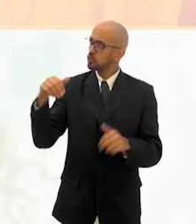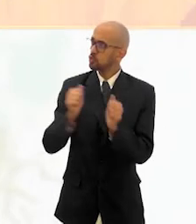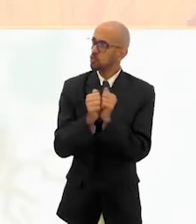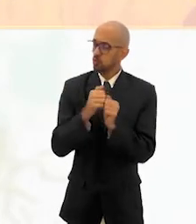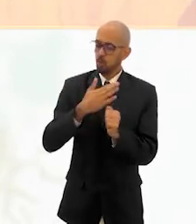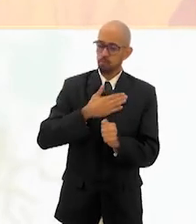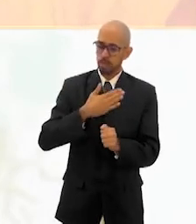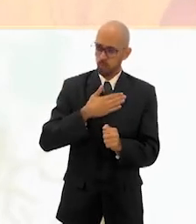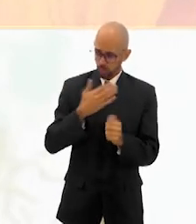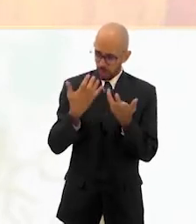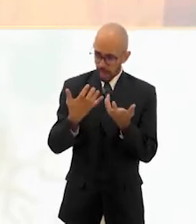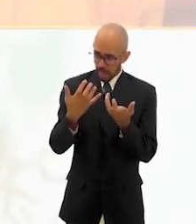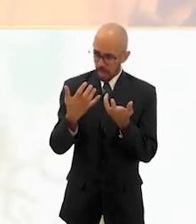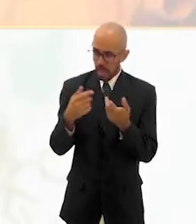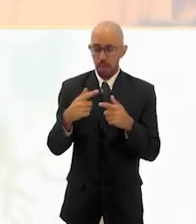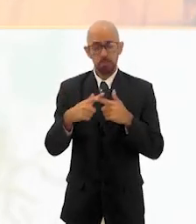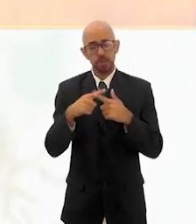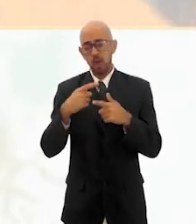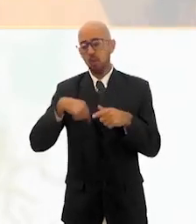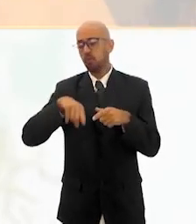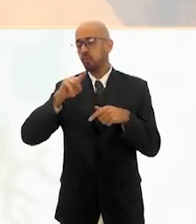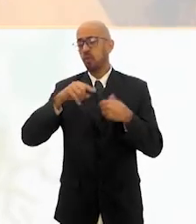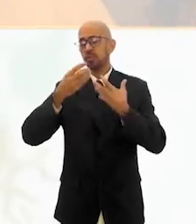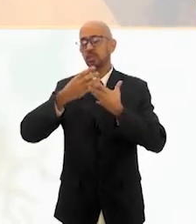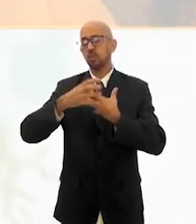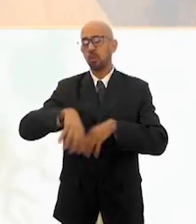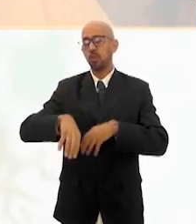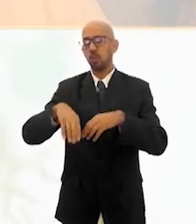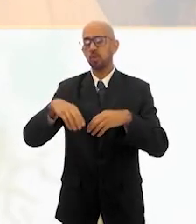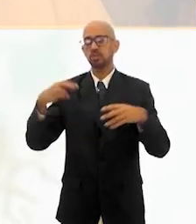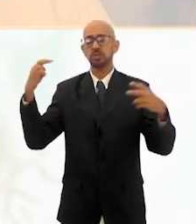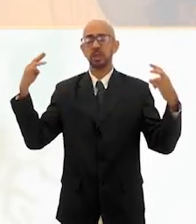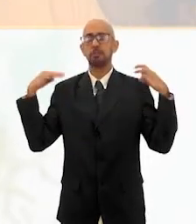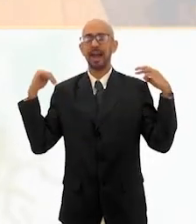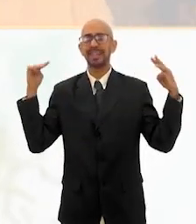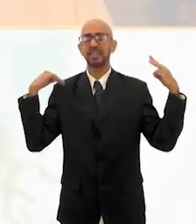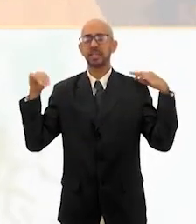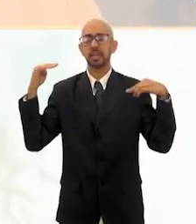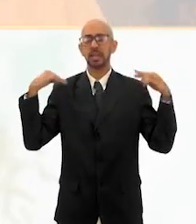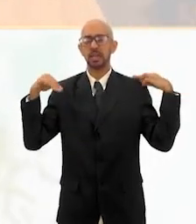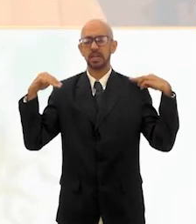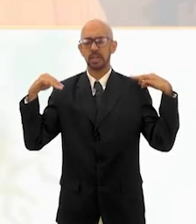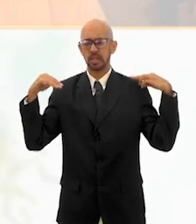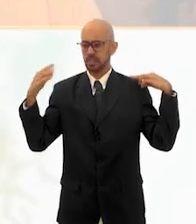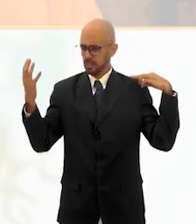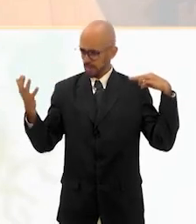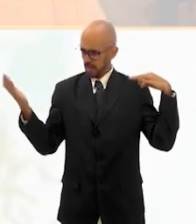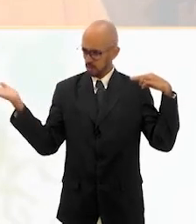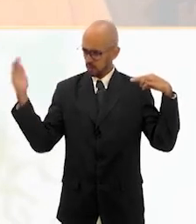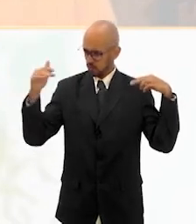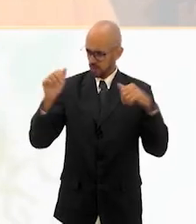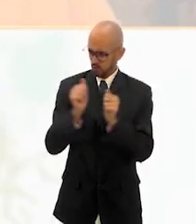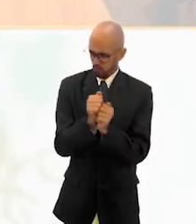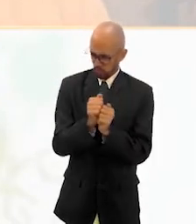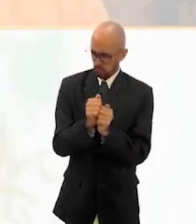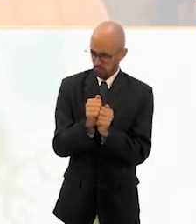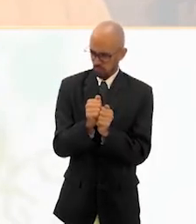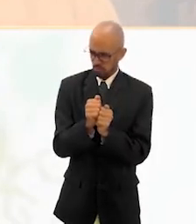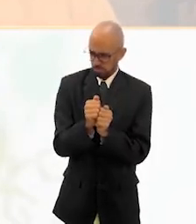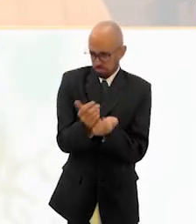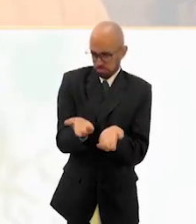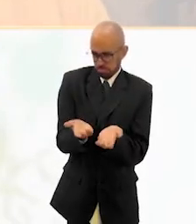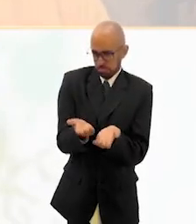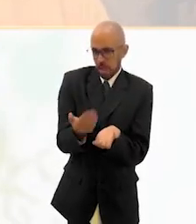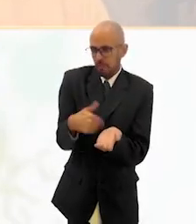quê? Não, é que eu vou fazer um concurso ali da Marinha. Você não tá afim de fazer um concurso na Marinha, cara? Aí,